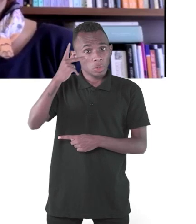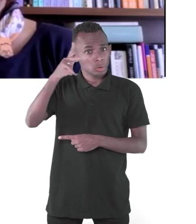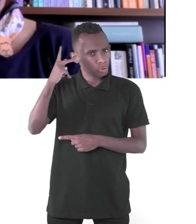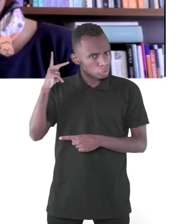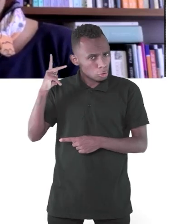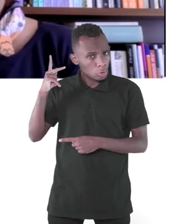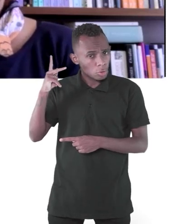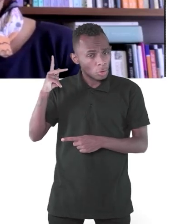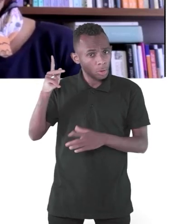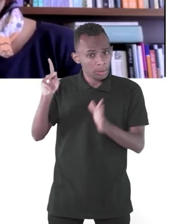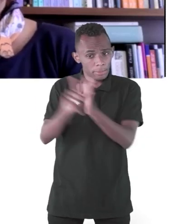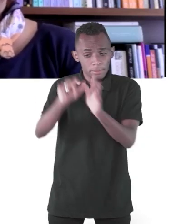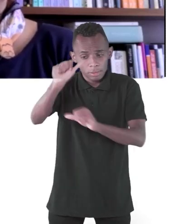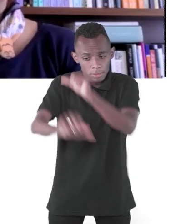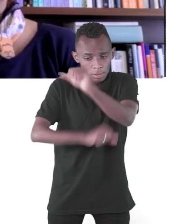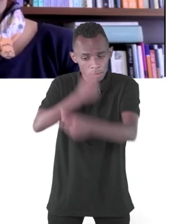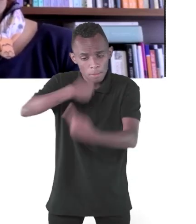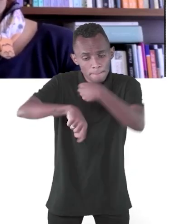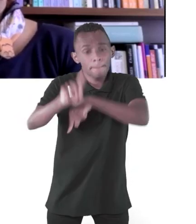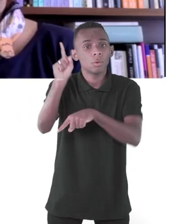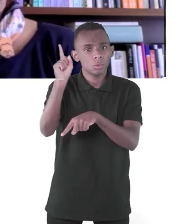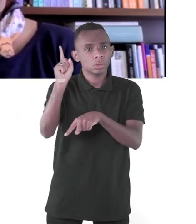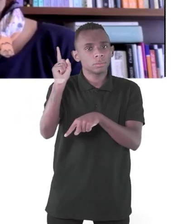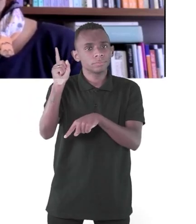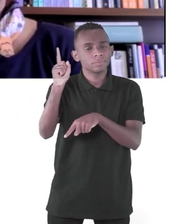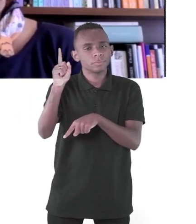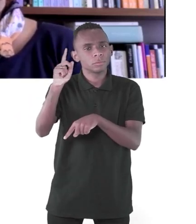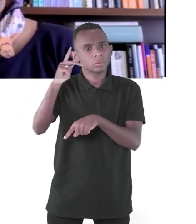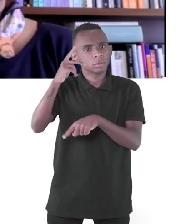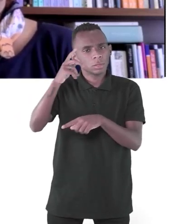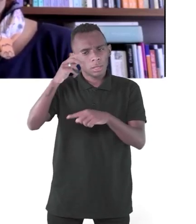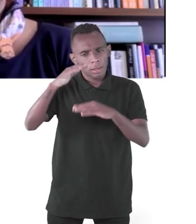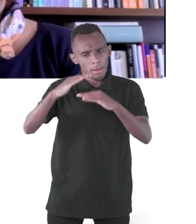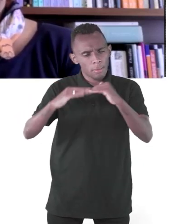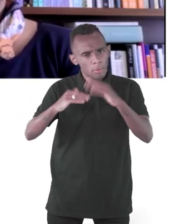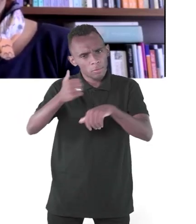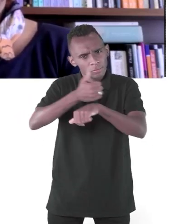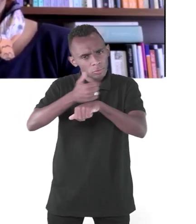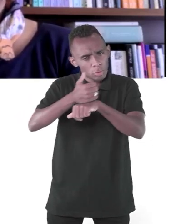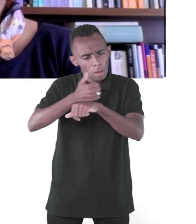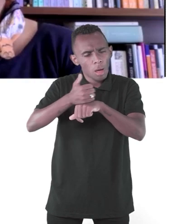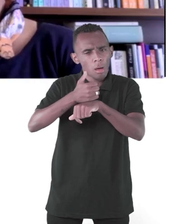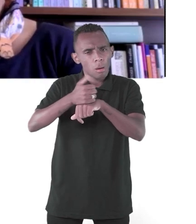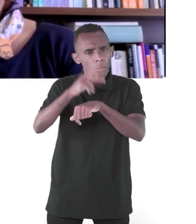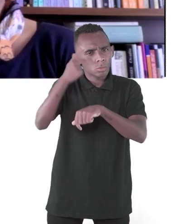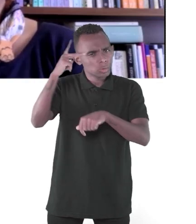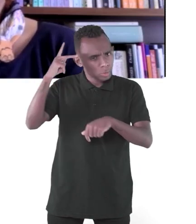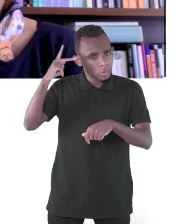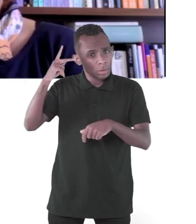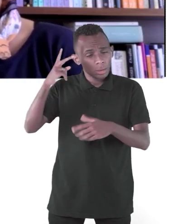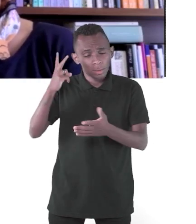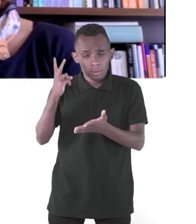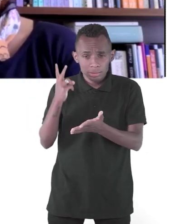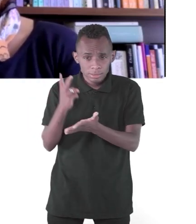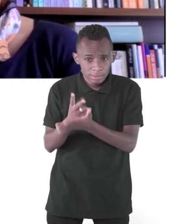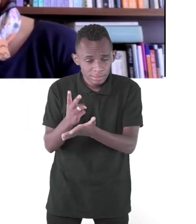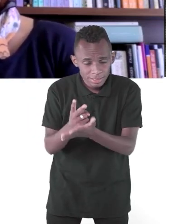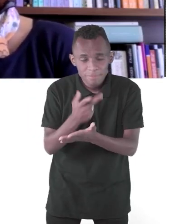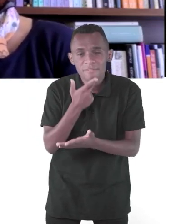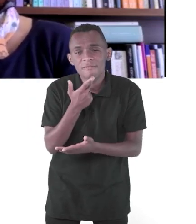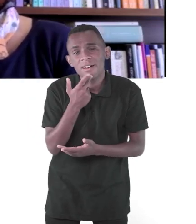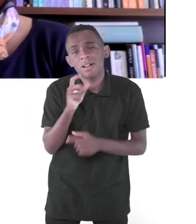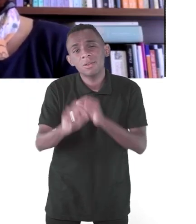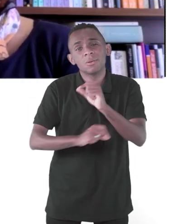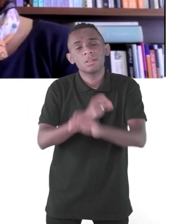até a própria história está se reinventando. O historiador sempre diz que é especialista em passado. Eloísa Starling tem essa frase e a